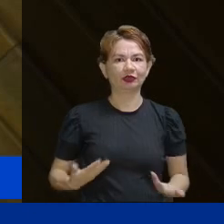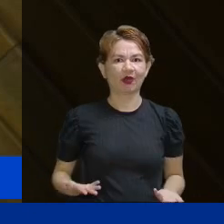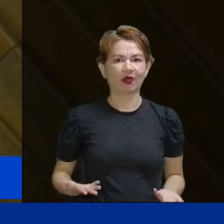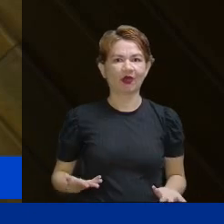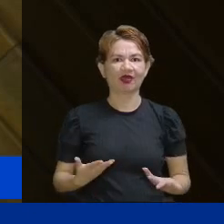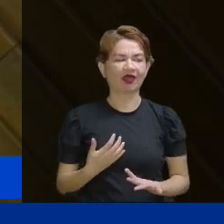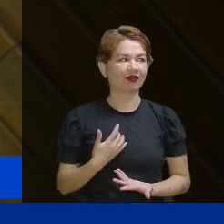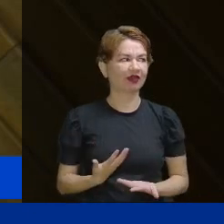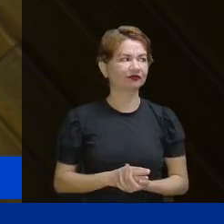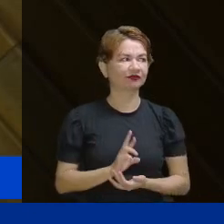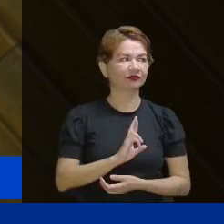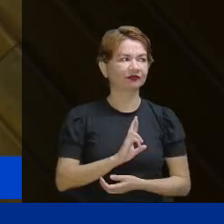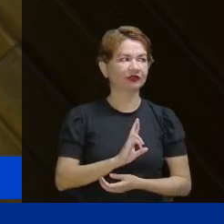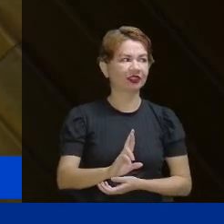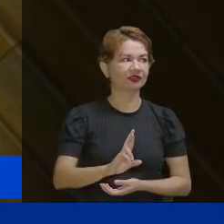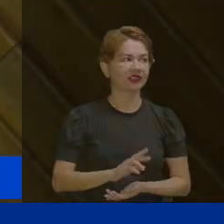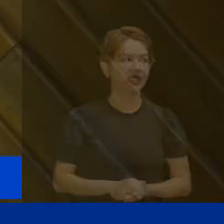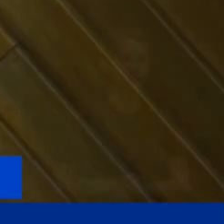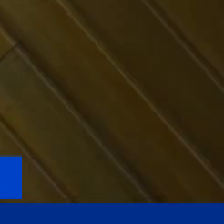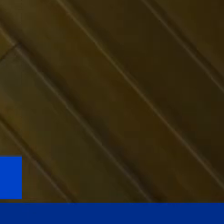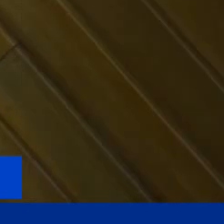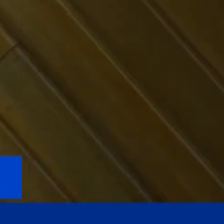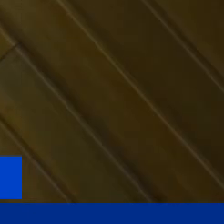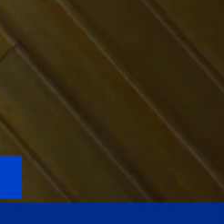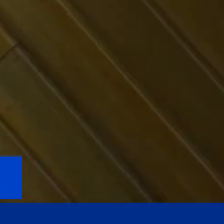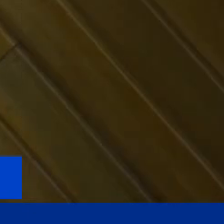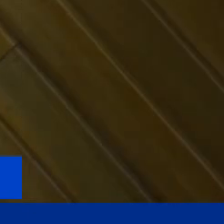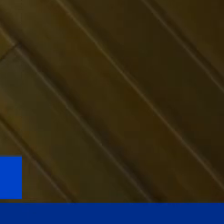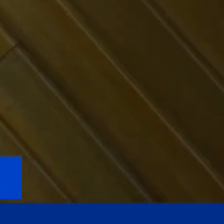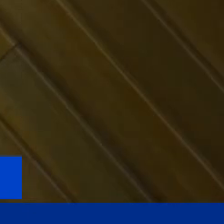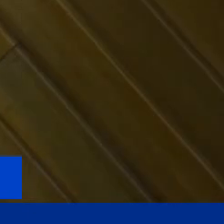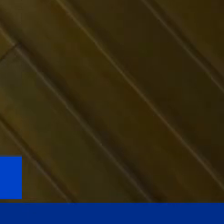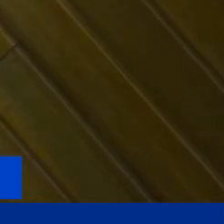Eleitoral é resultado de um trabalho